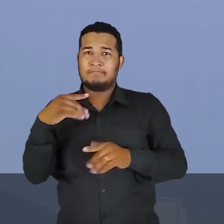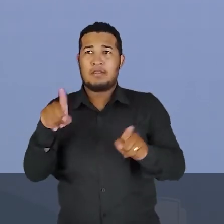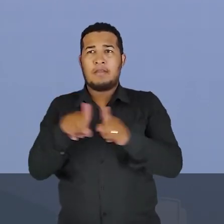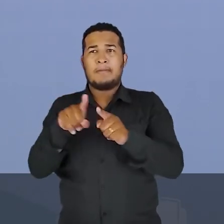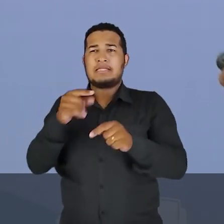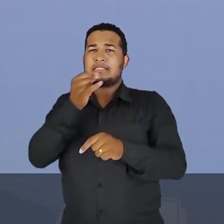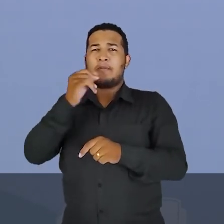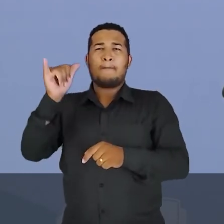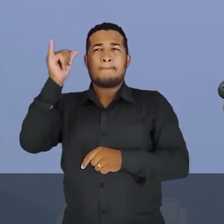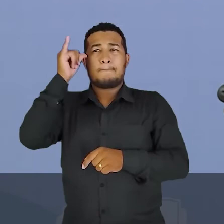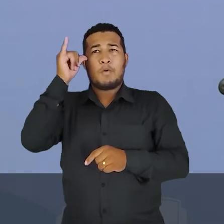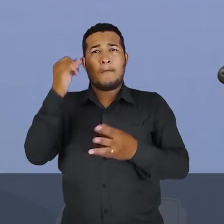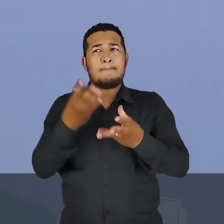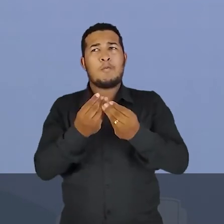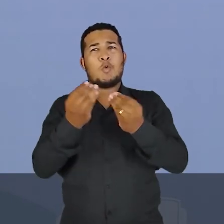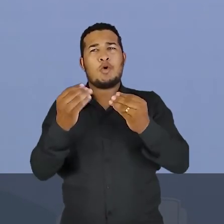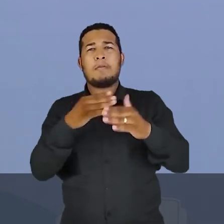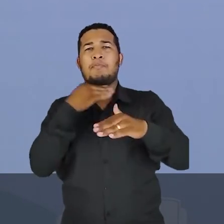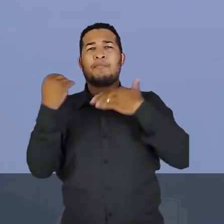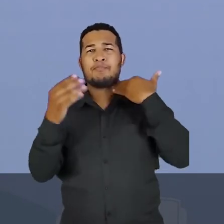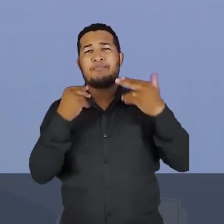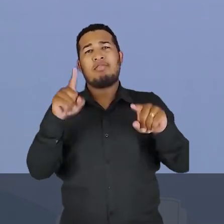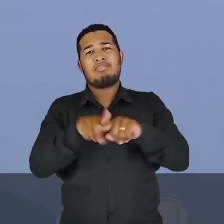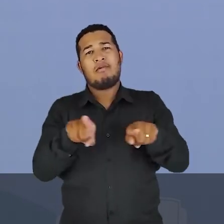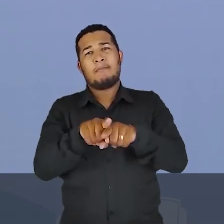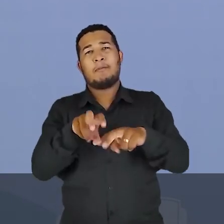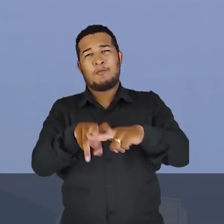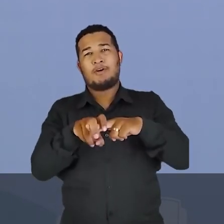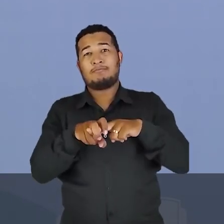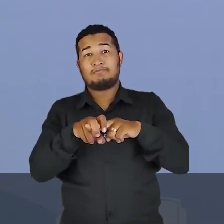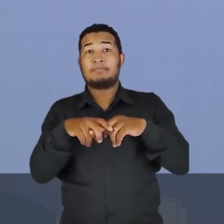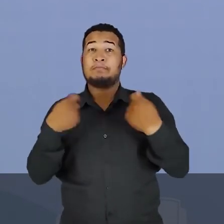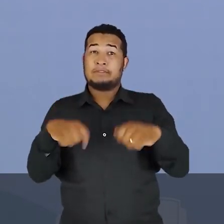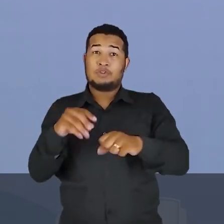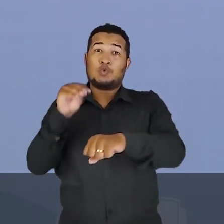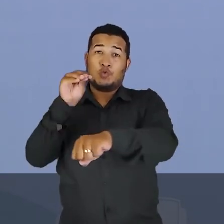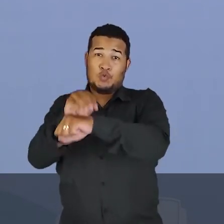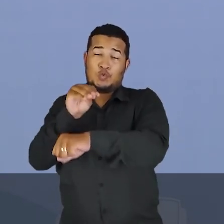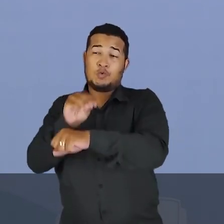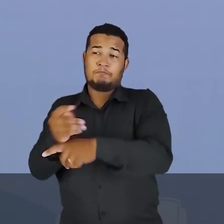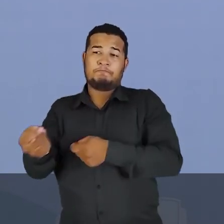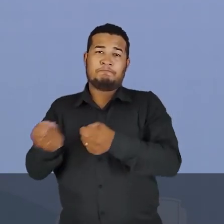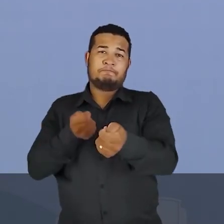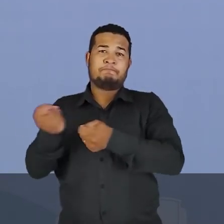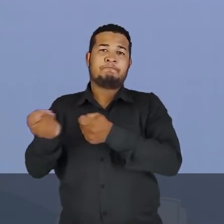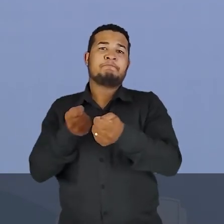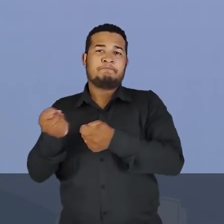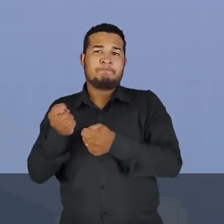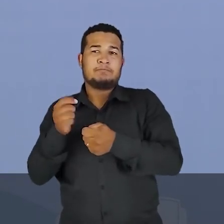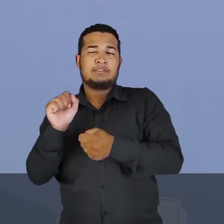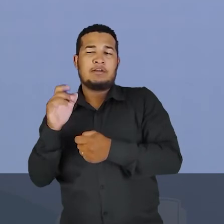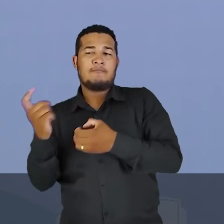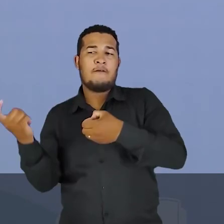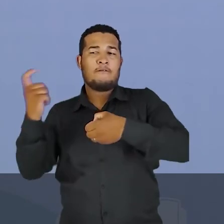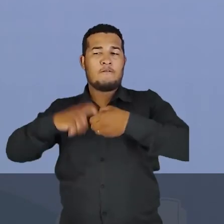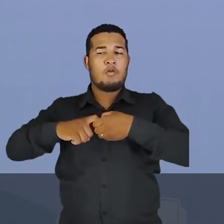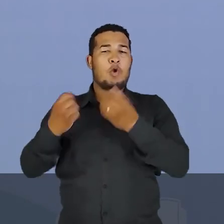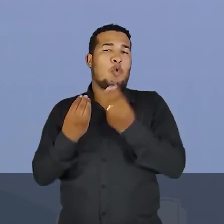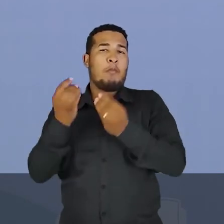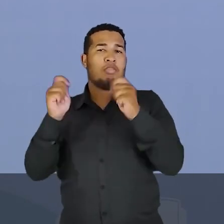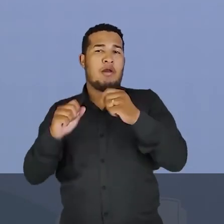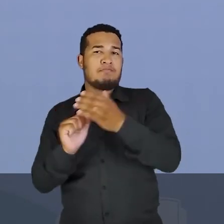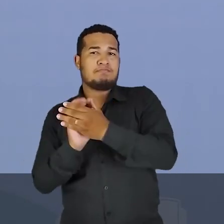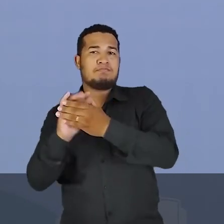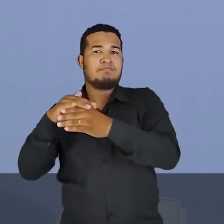muitos bovinos por aí, né, mas também deve ser controlado quando a gente for fazer uma recuperação de nascentes também,